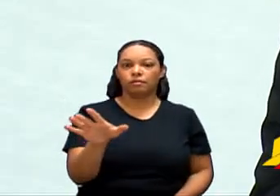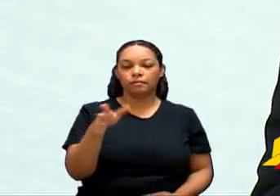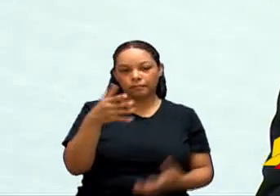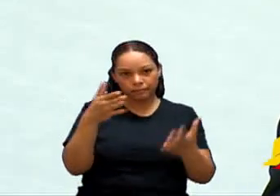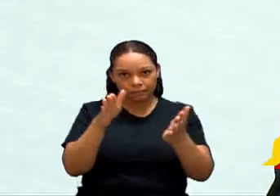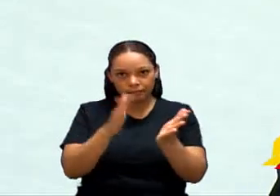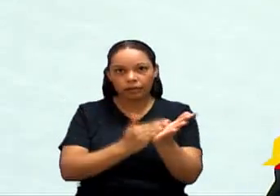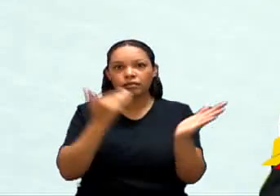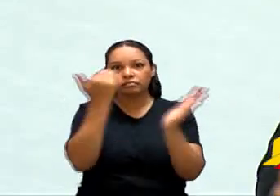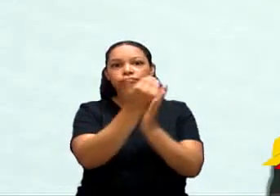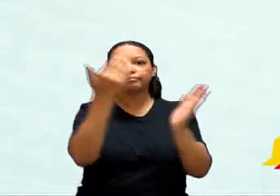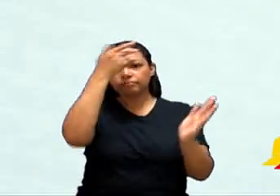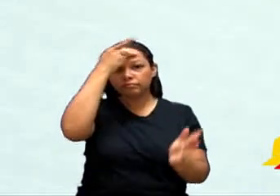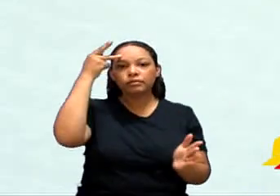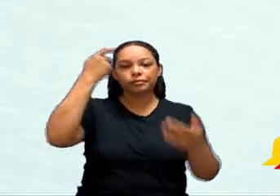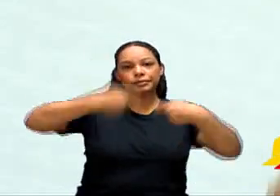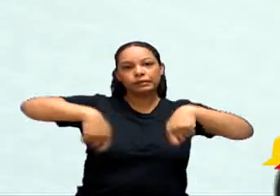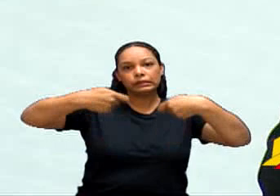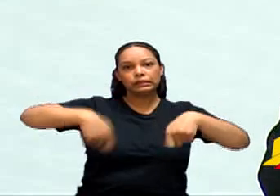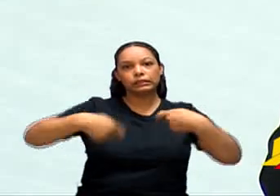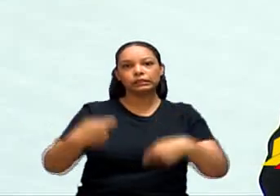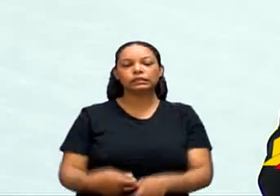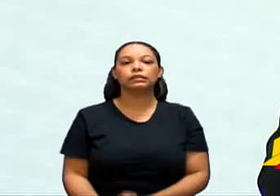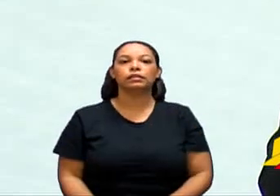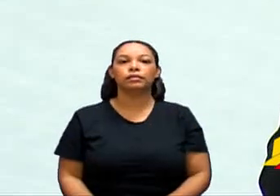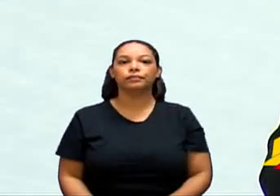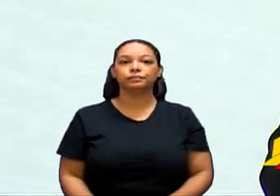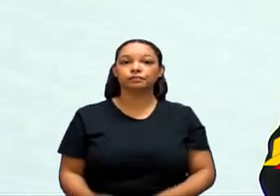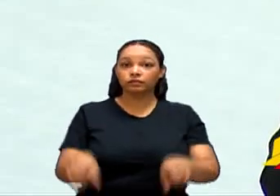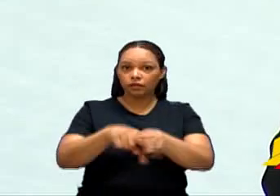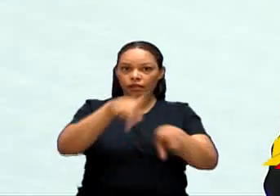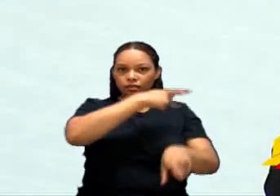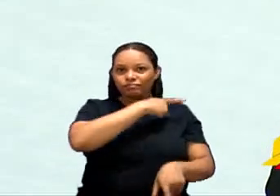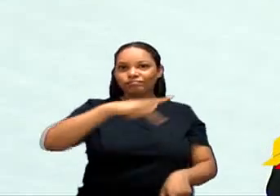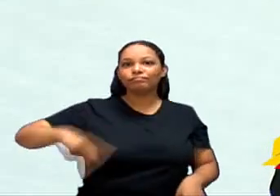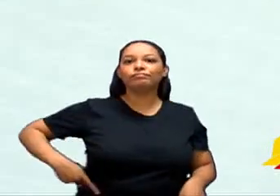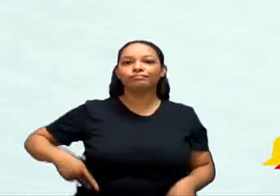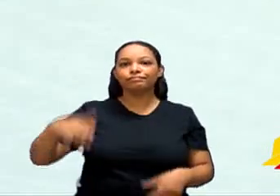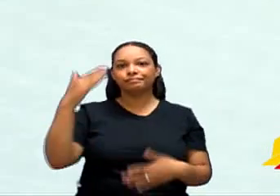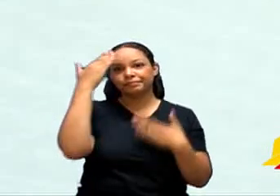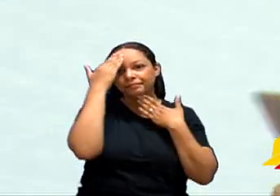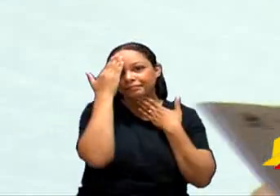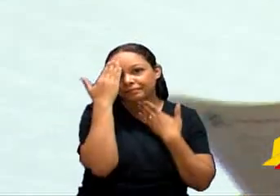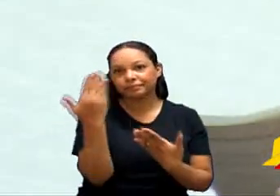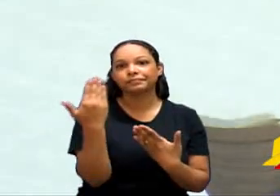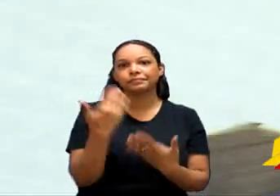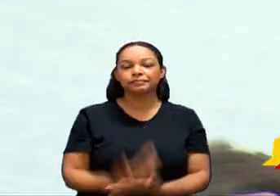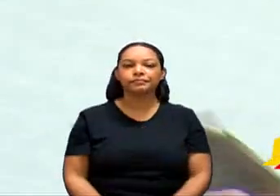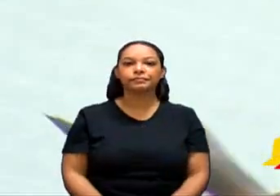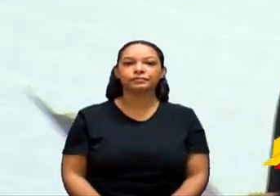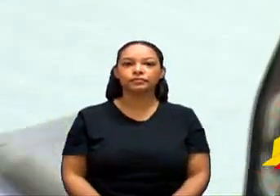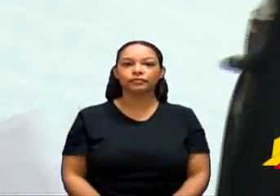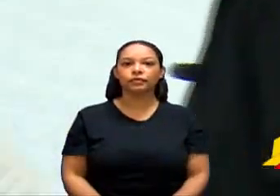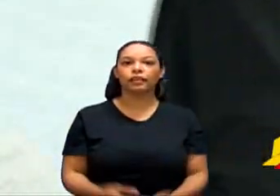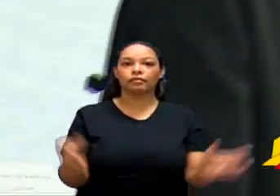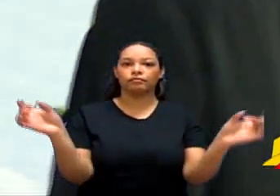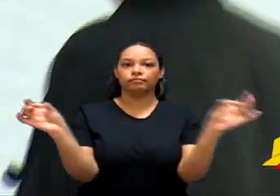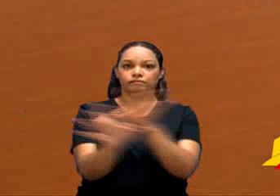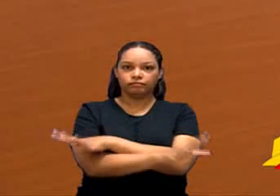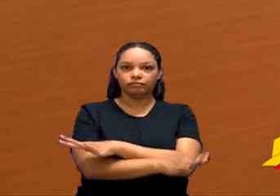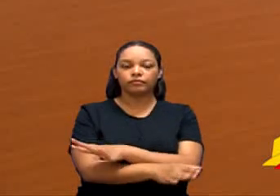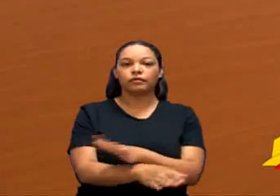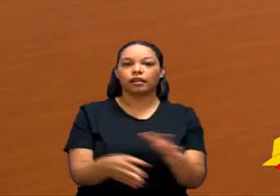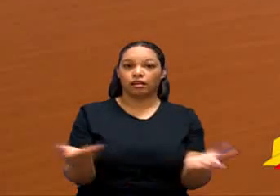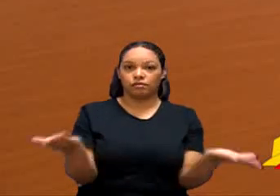aí cursar. Bom, é esse o requerimento, senhor presidente, peço pela aprovação. Obrigada. É encerrado a discussão. Eu coloco